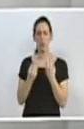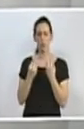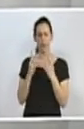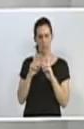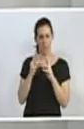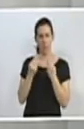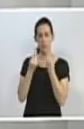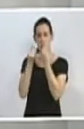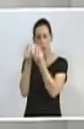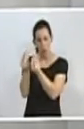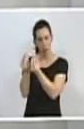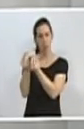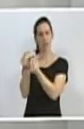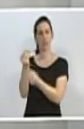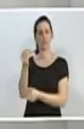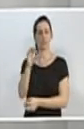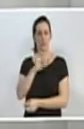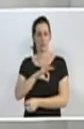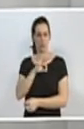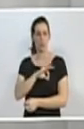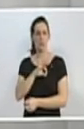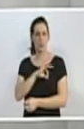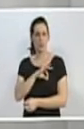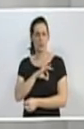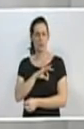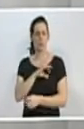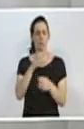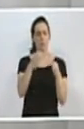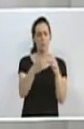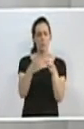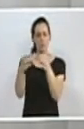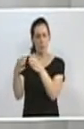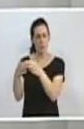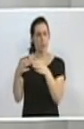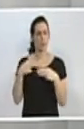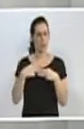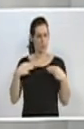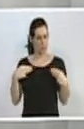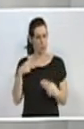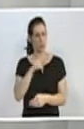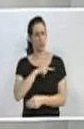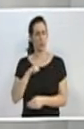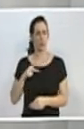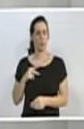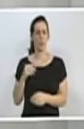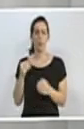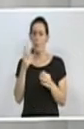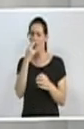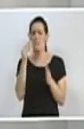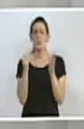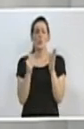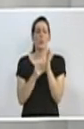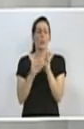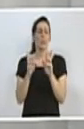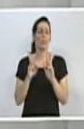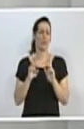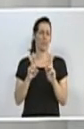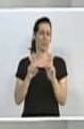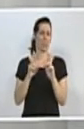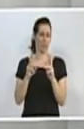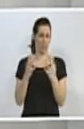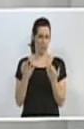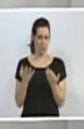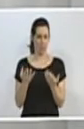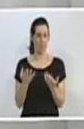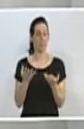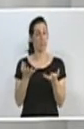e outros órgãos de segurança, como a Polícia Civil, no Ministério Público, no Poder Judiciário, as nossas últimas esperanças, no sentido de que nós